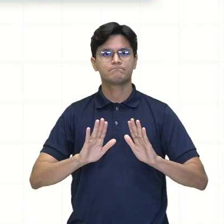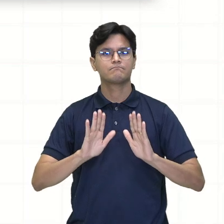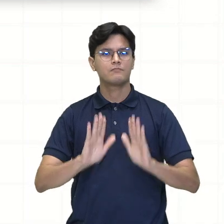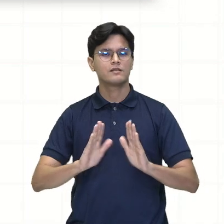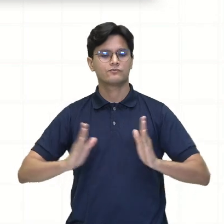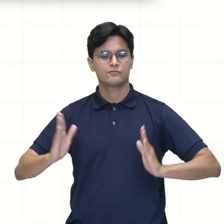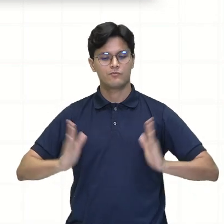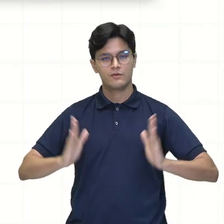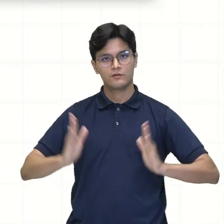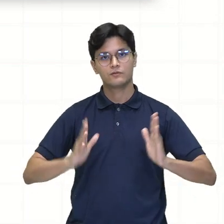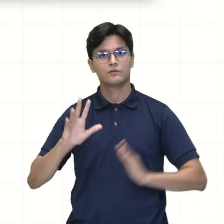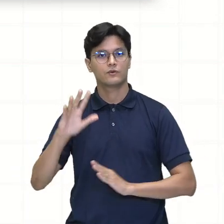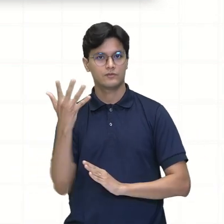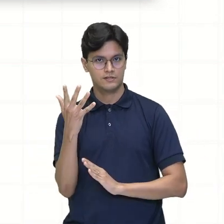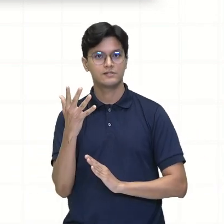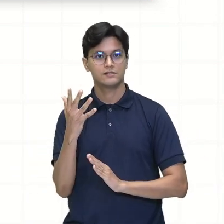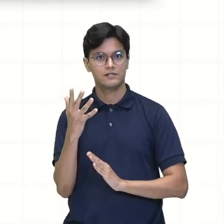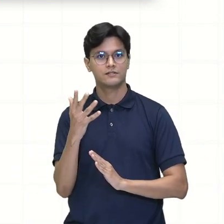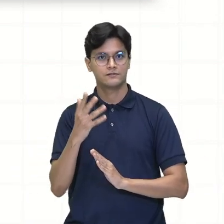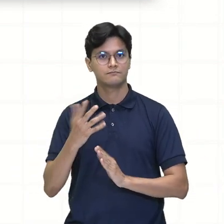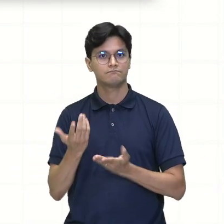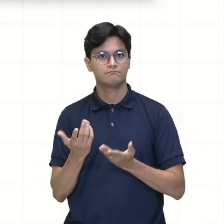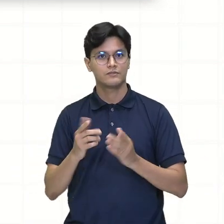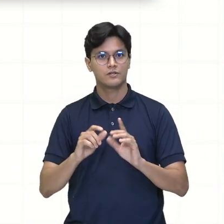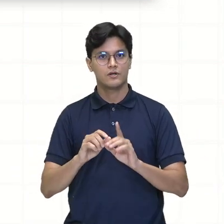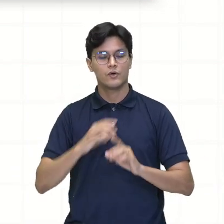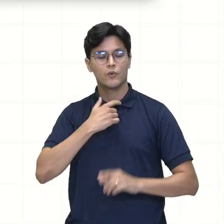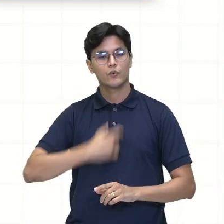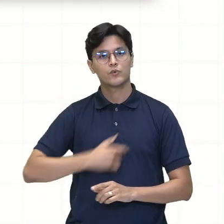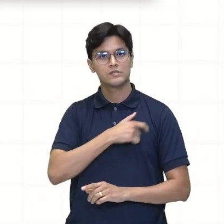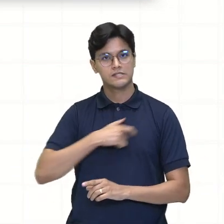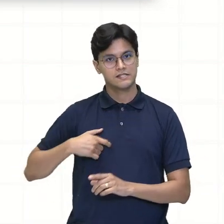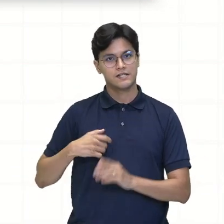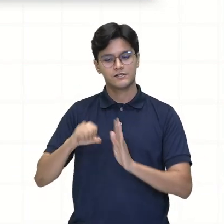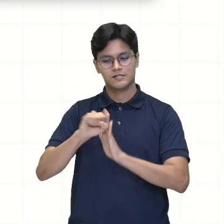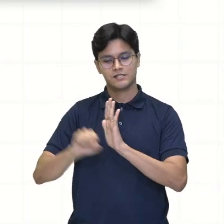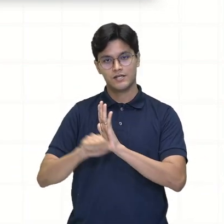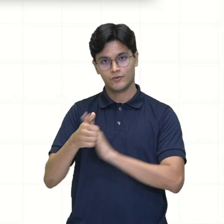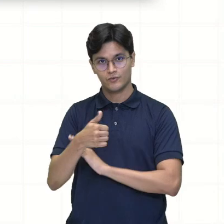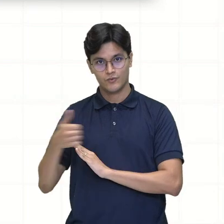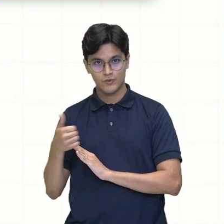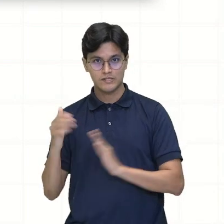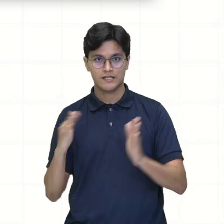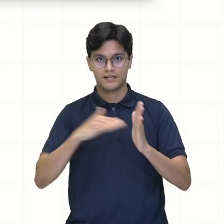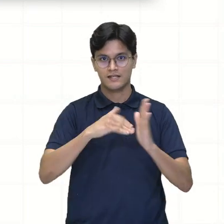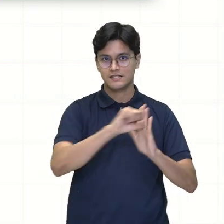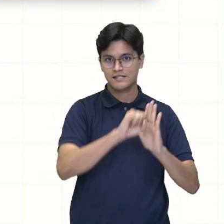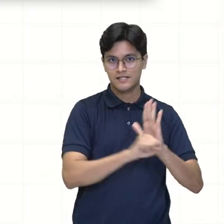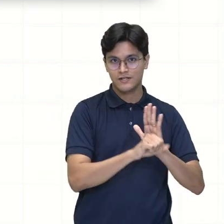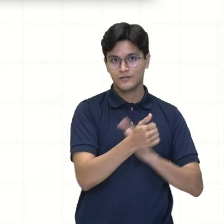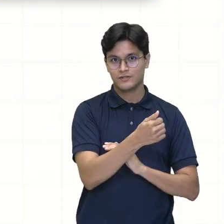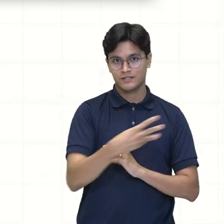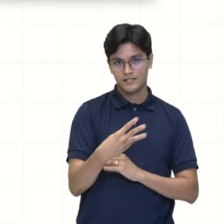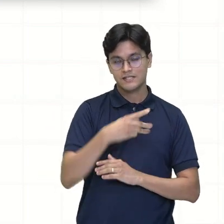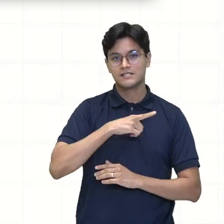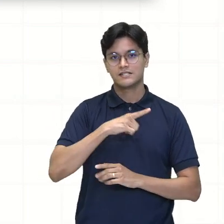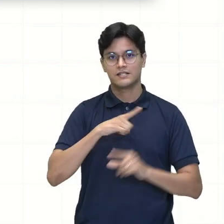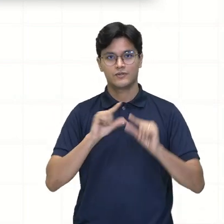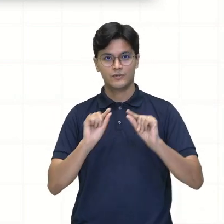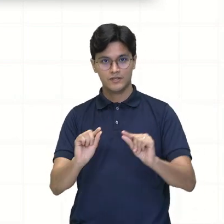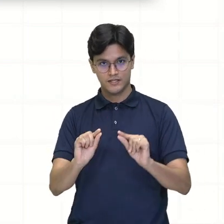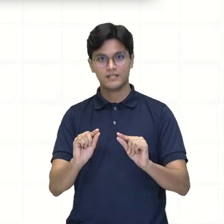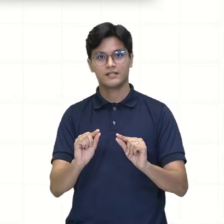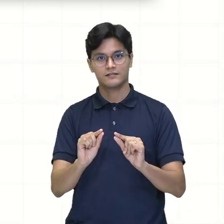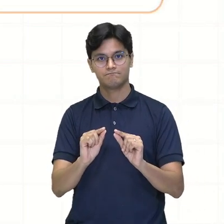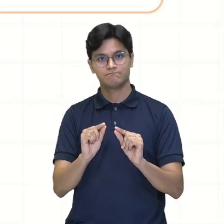das cruzadas, professora? Entre o século XI e o século XIII, nós temos a concentração das cruzadas. E como